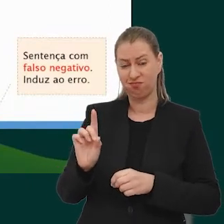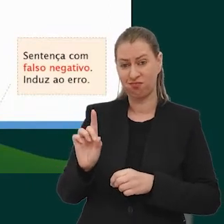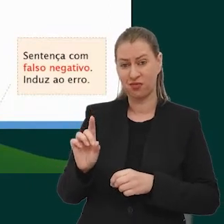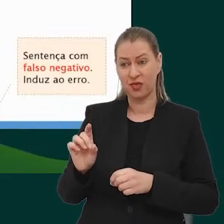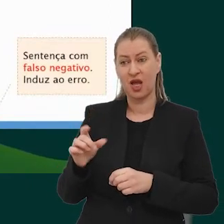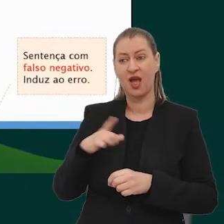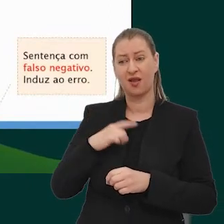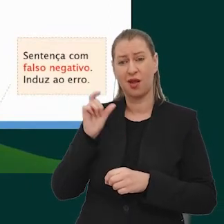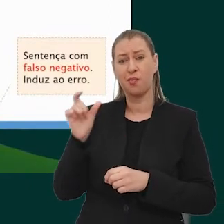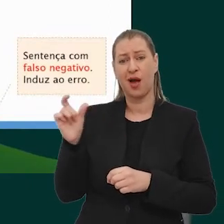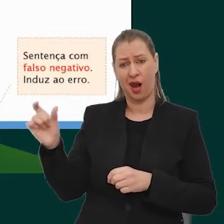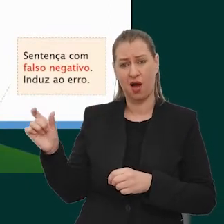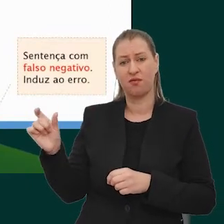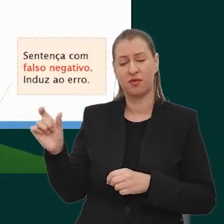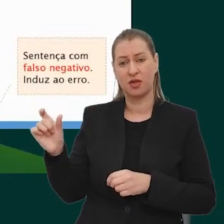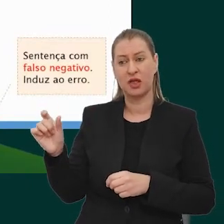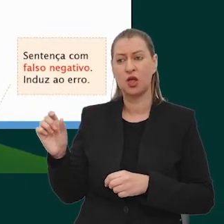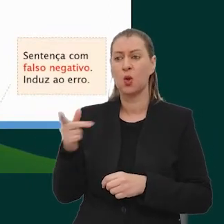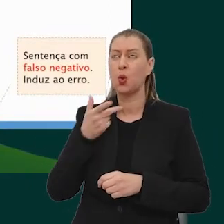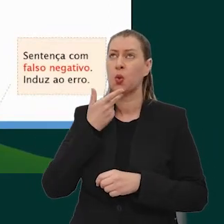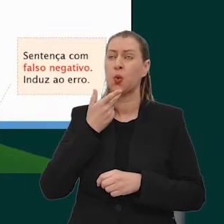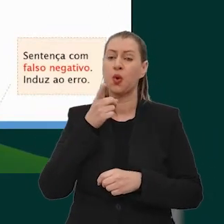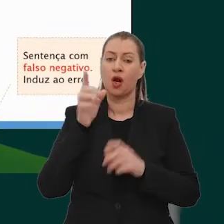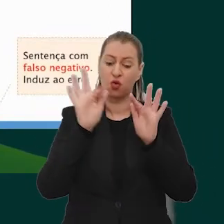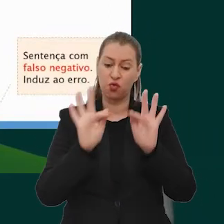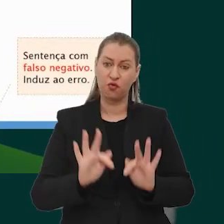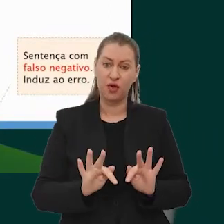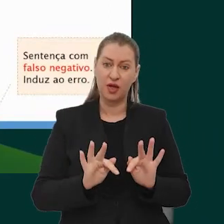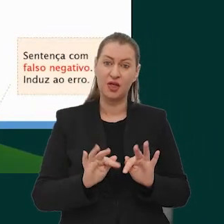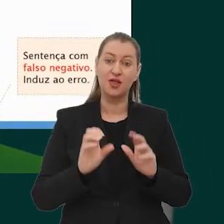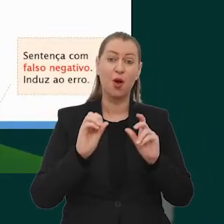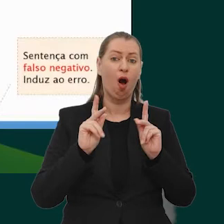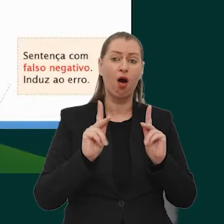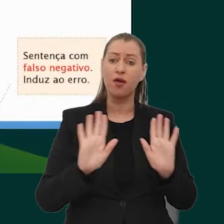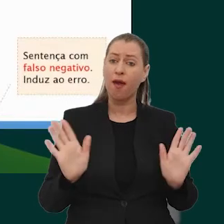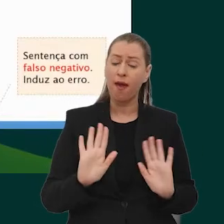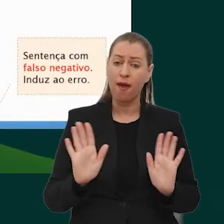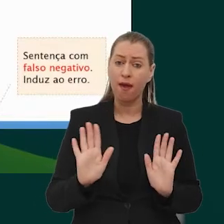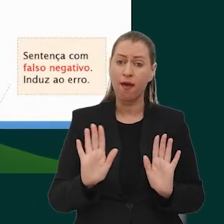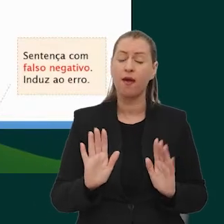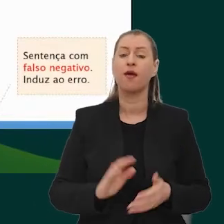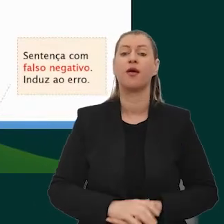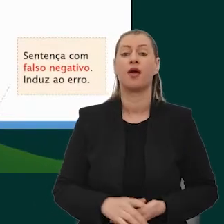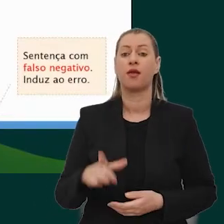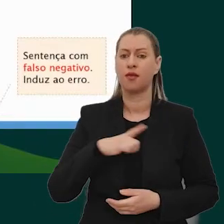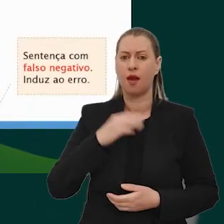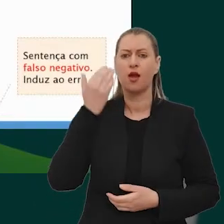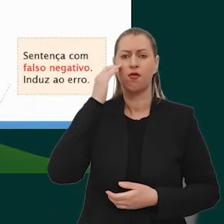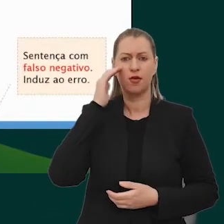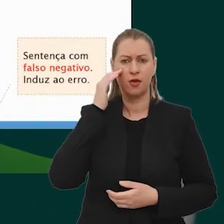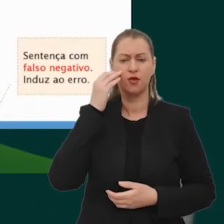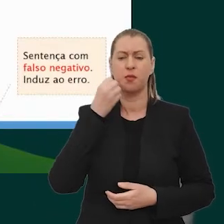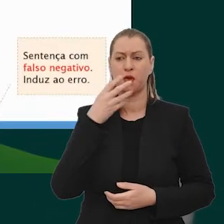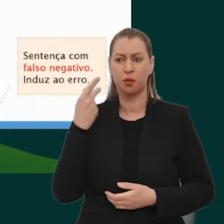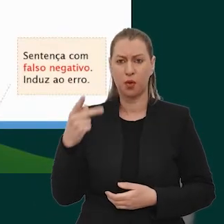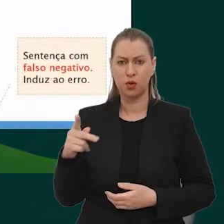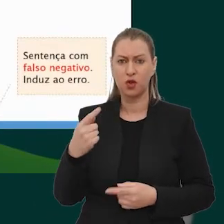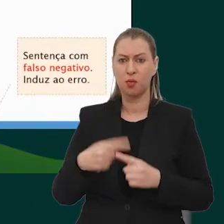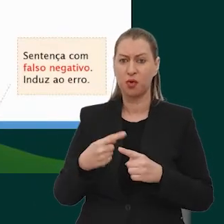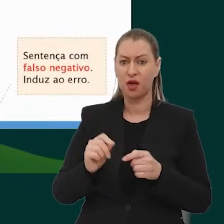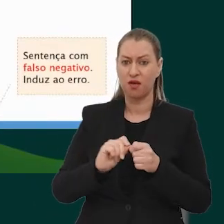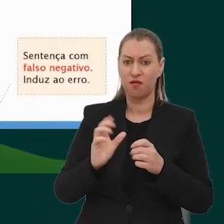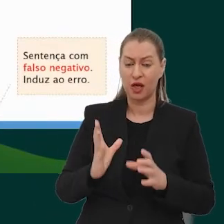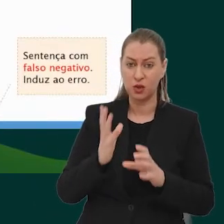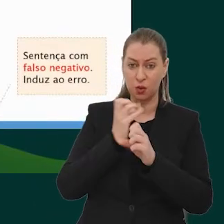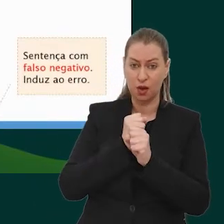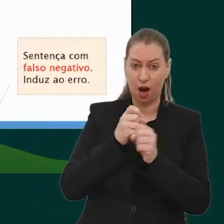tem palavras. Então, quando tu diz que tu está feliz, ok, ele tem um entendimento positivo, porque ele faz um